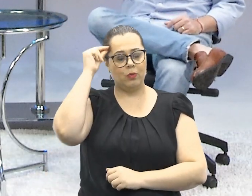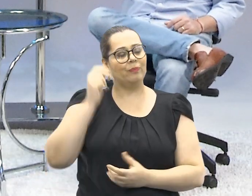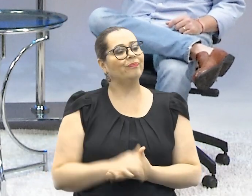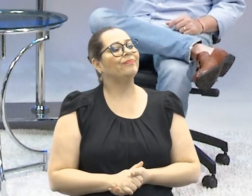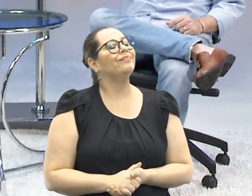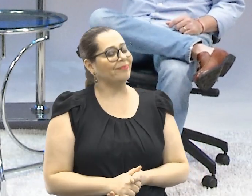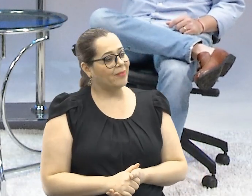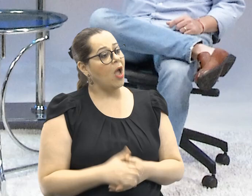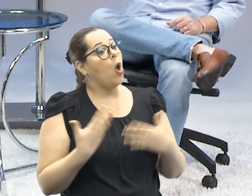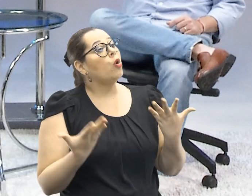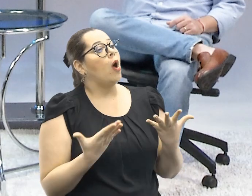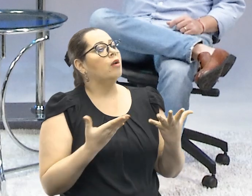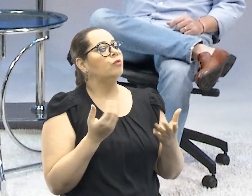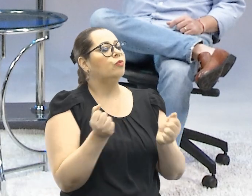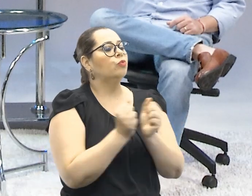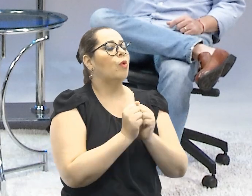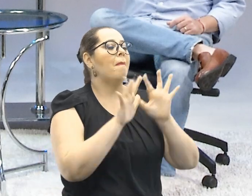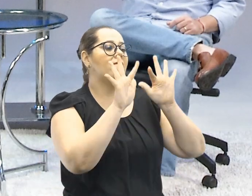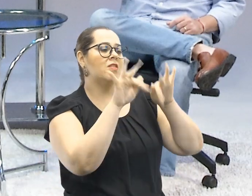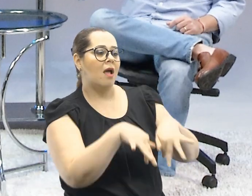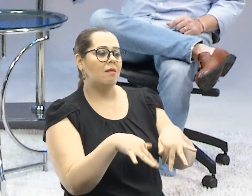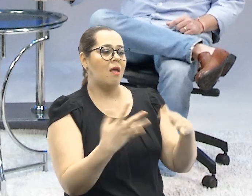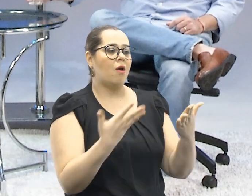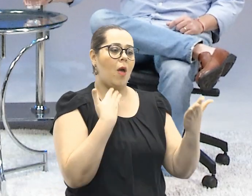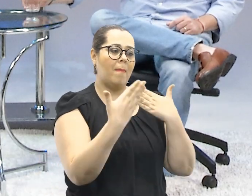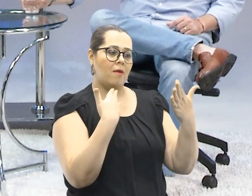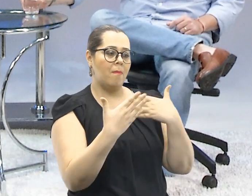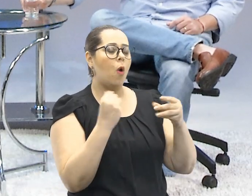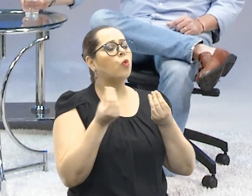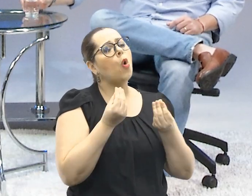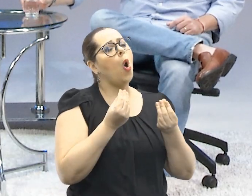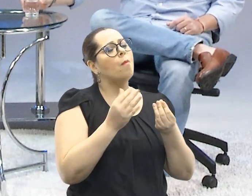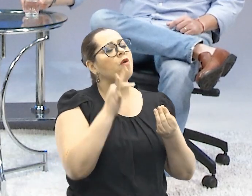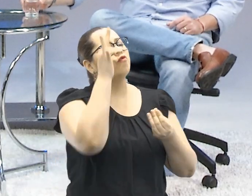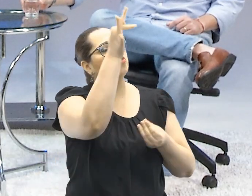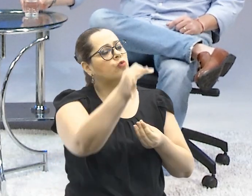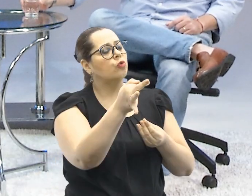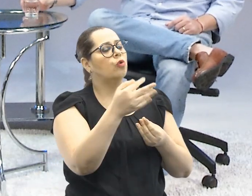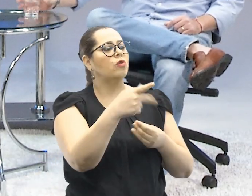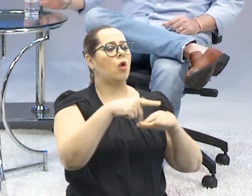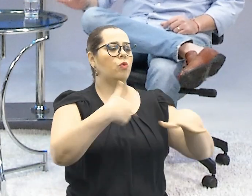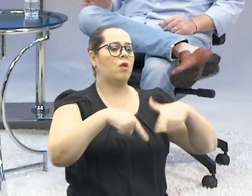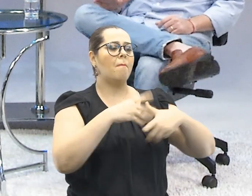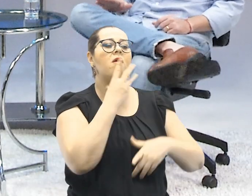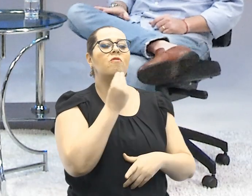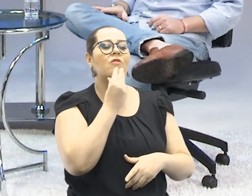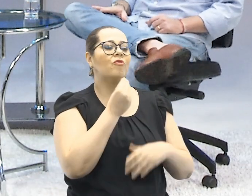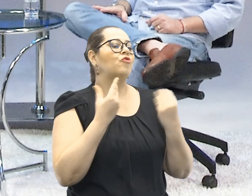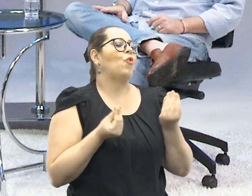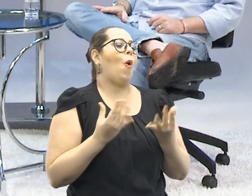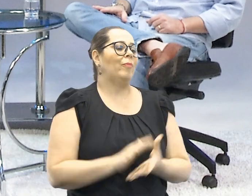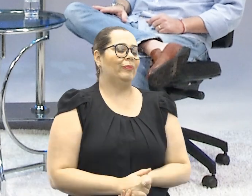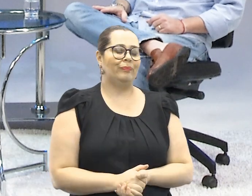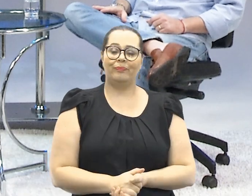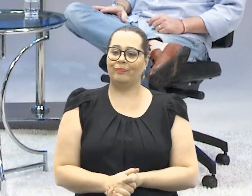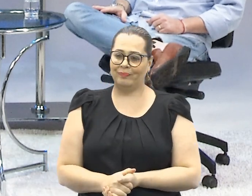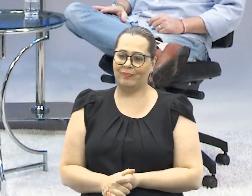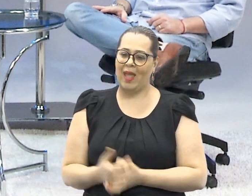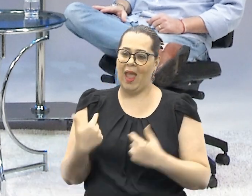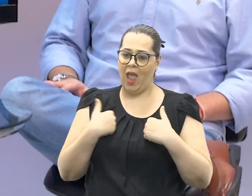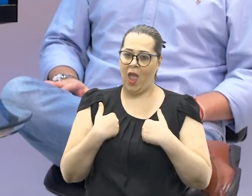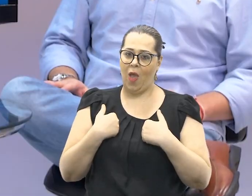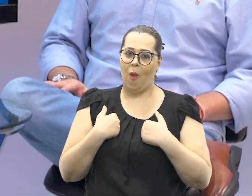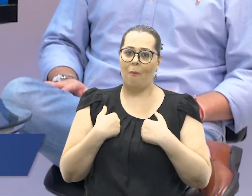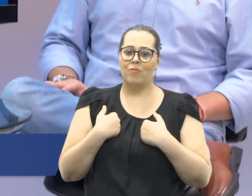nosso bate-papo, o que a população pode esperar do trabalho do vereador Claudinho Serra aqui para Campo Grande? Eu peguei